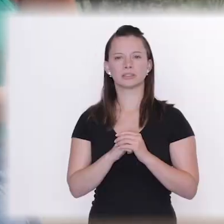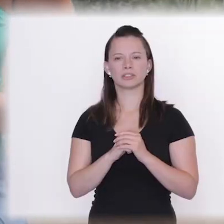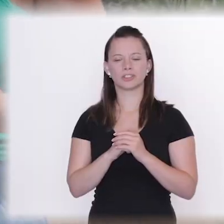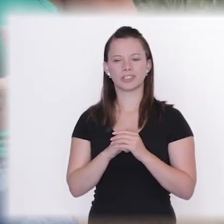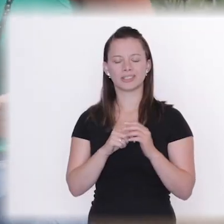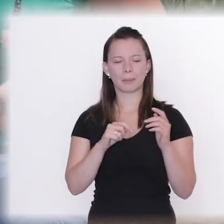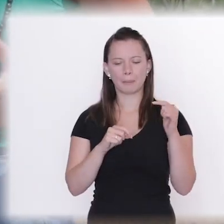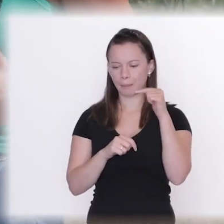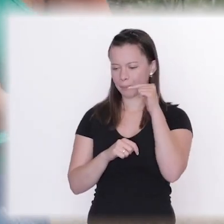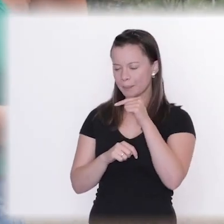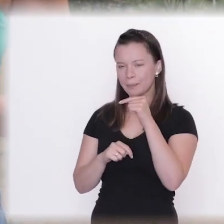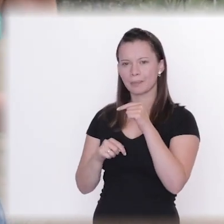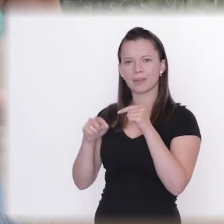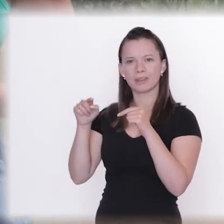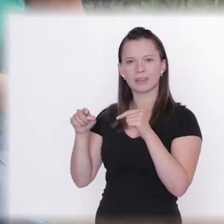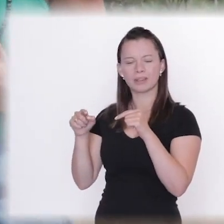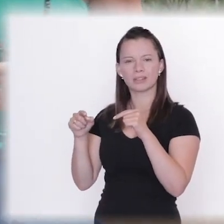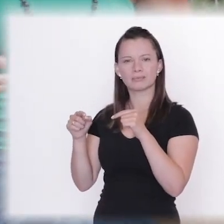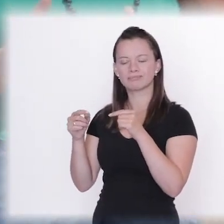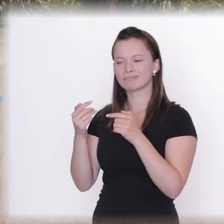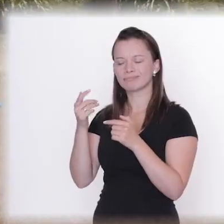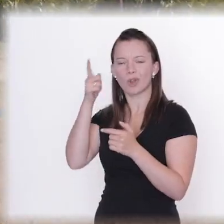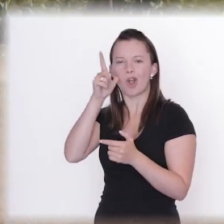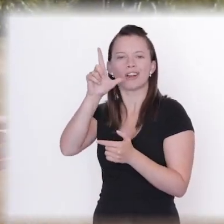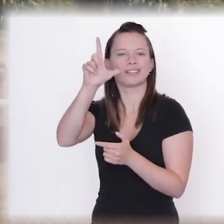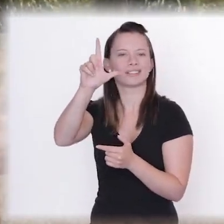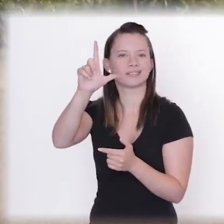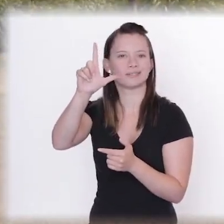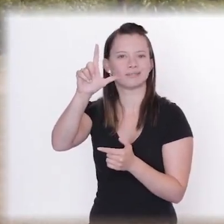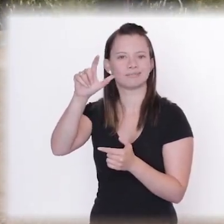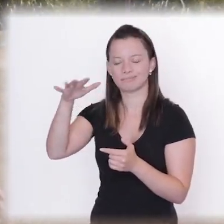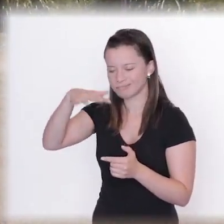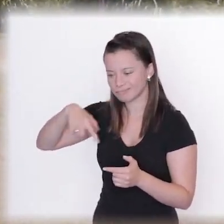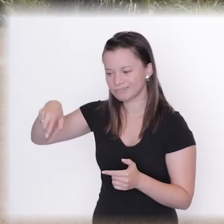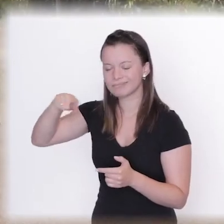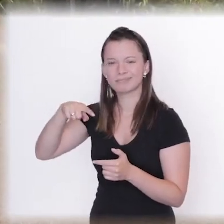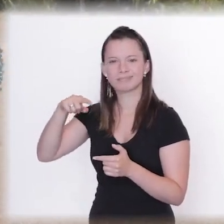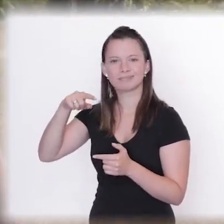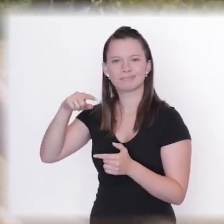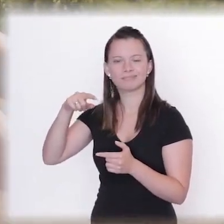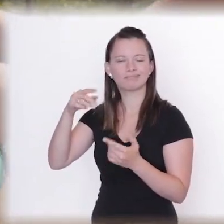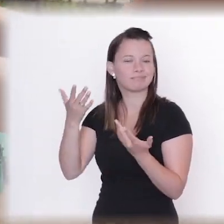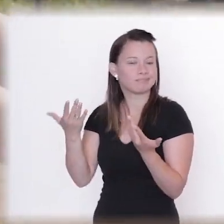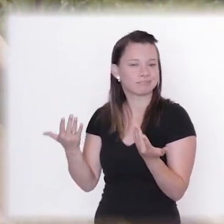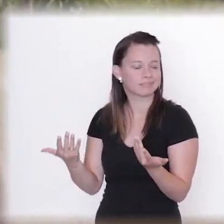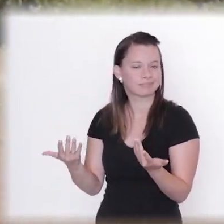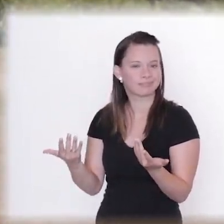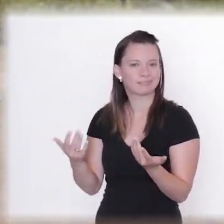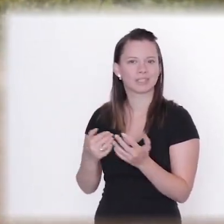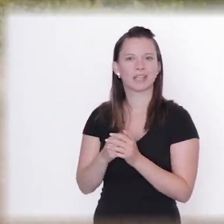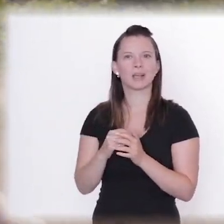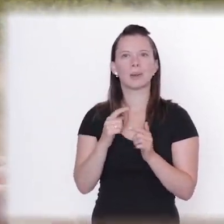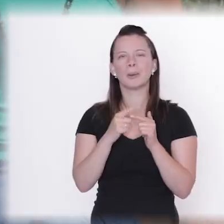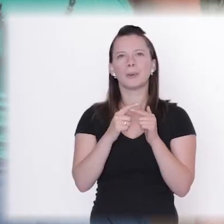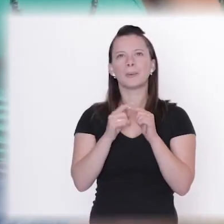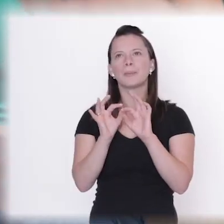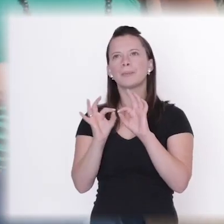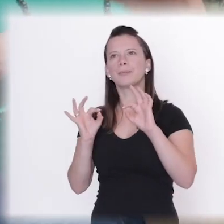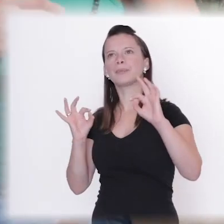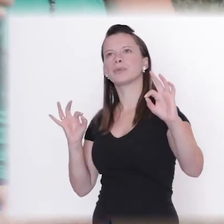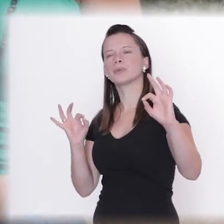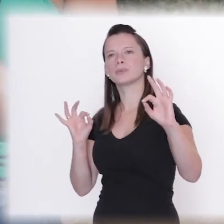da classe trabalhadora em São Paulo, porque a gente estava muito longe também daquele corredor industrial na Zona Sul,